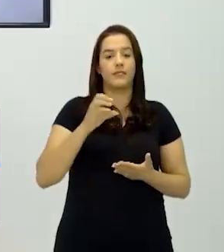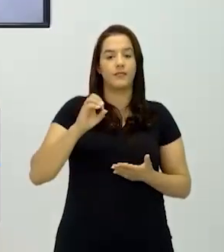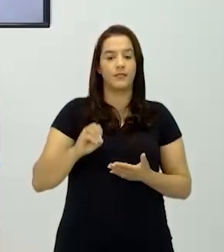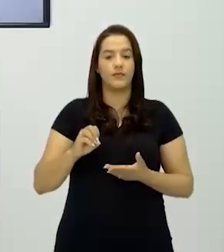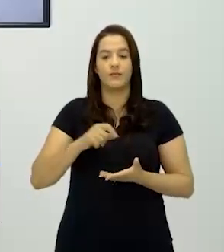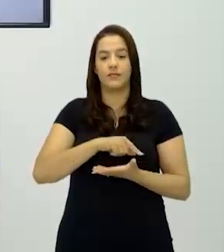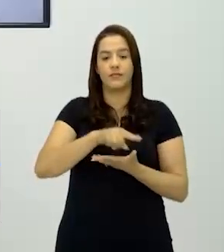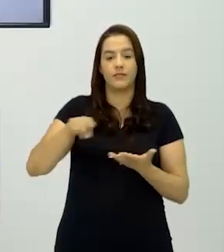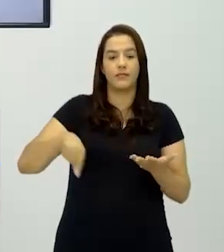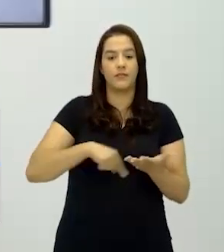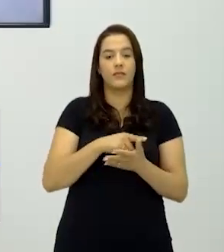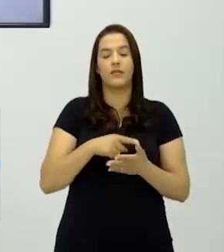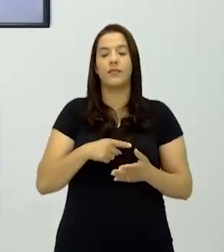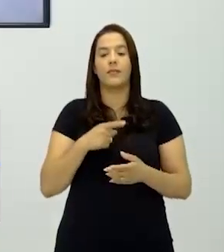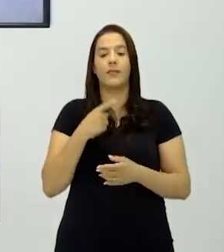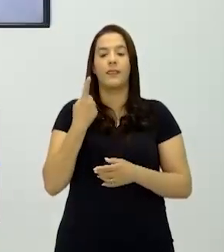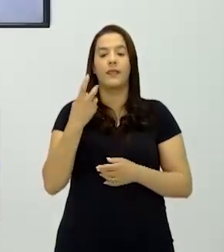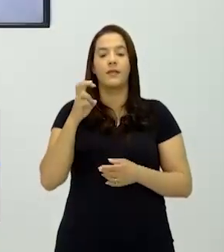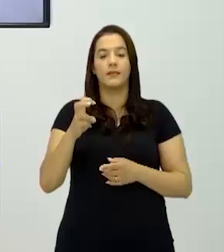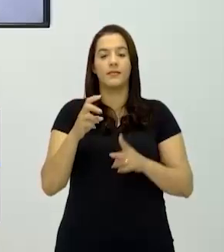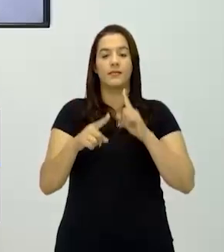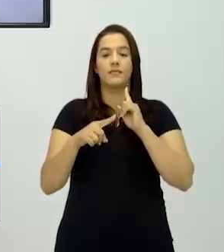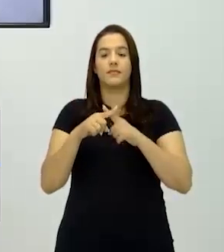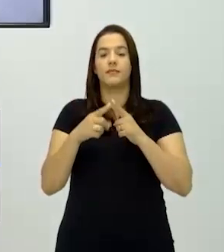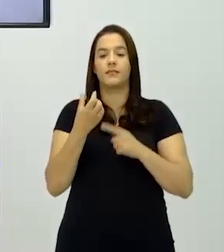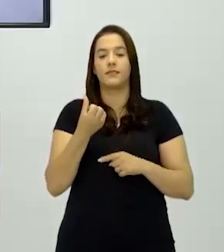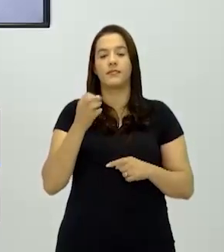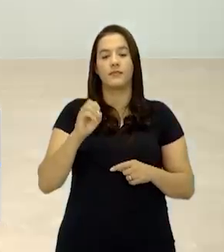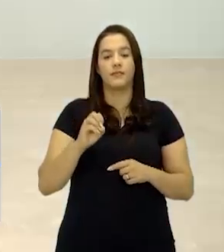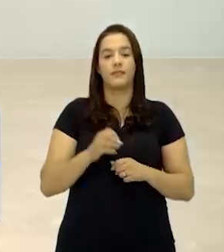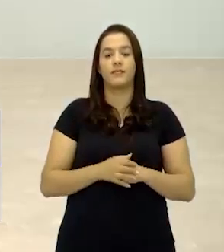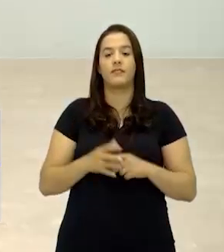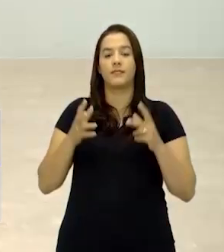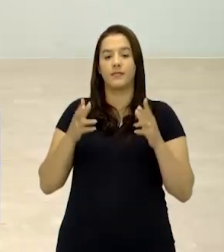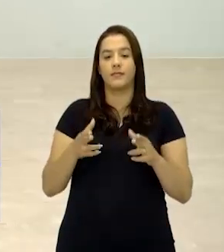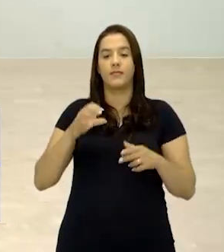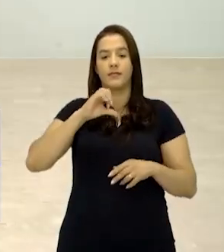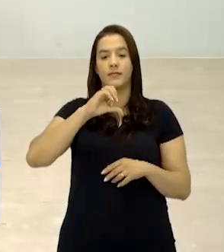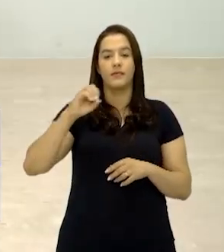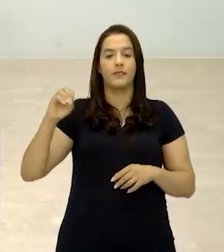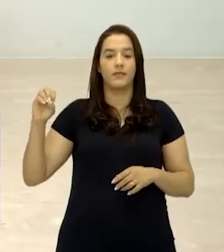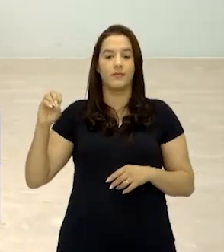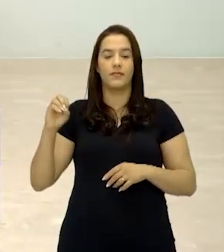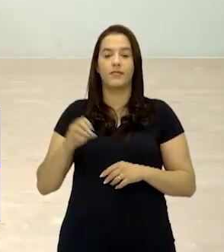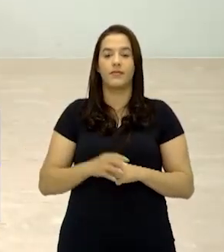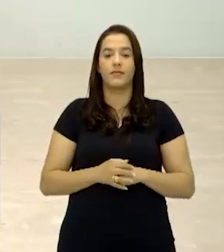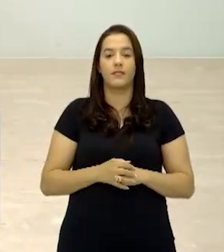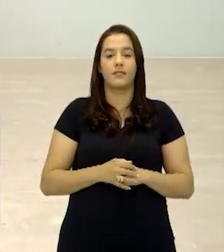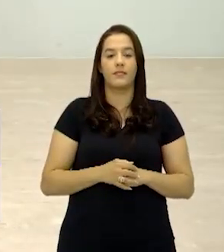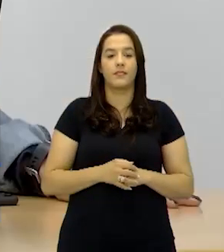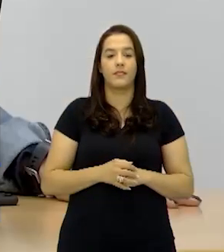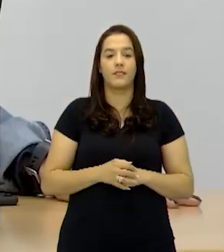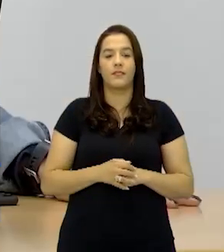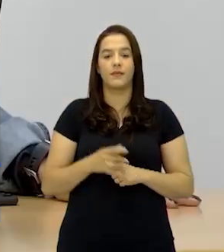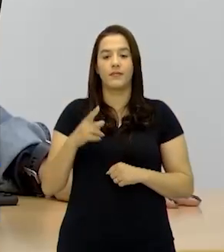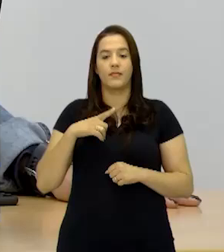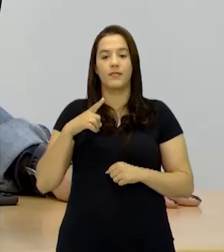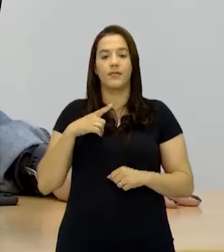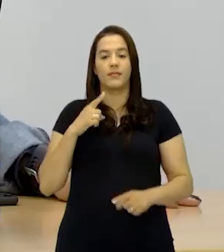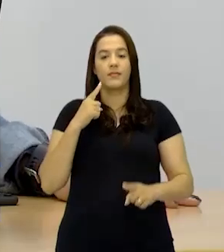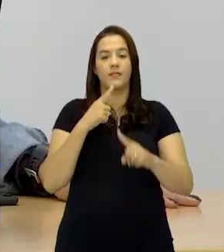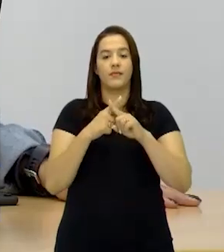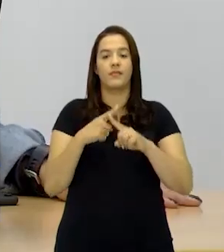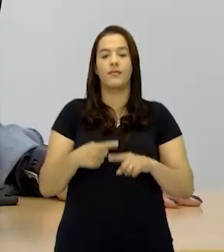15 partes, né, seria 15 vezes 60. Que é igual a 900. Acho que você não entendeu a pergunta, porque eu falei muito rápido também. Eu multipliquei por 3,